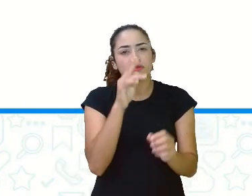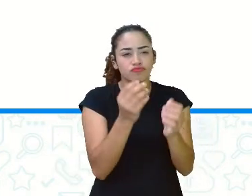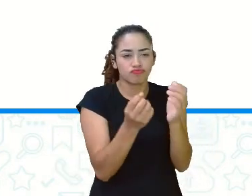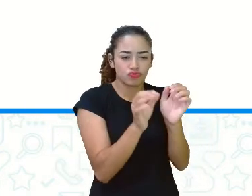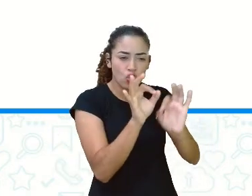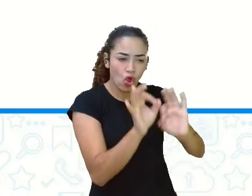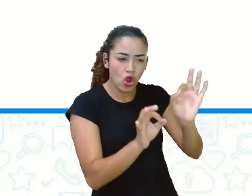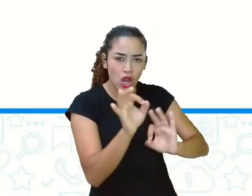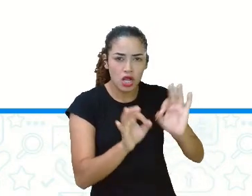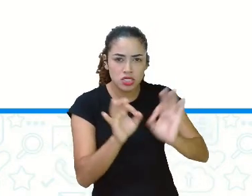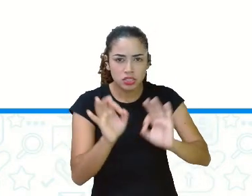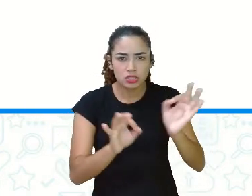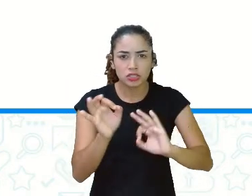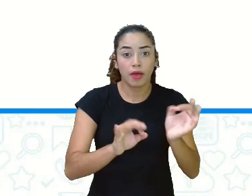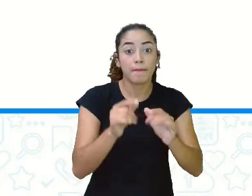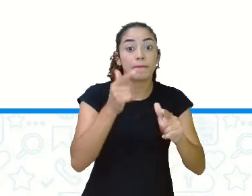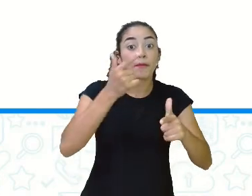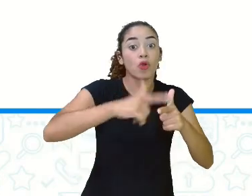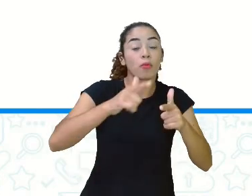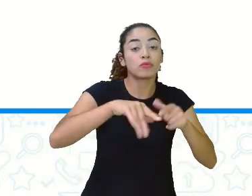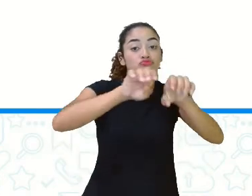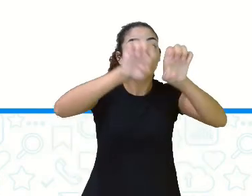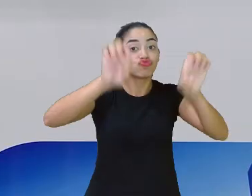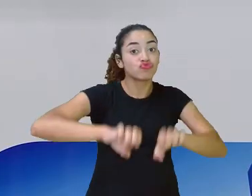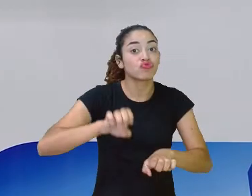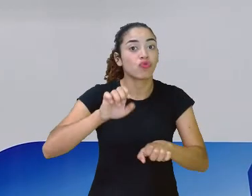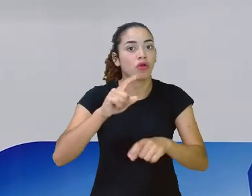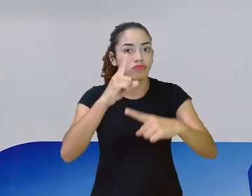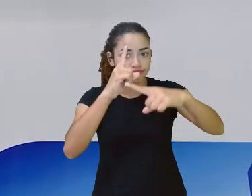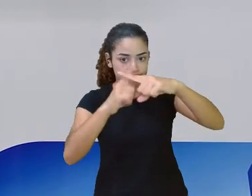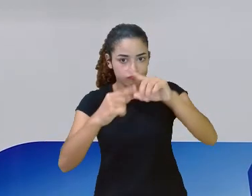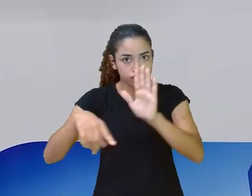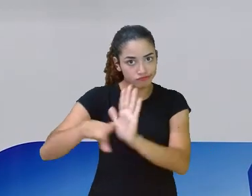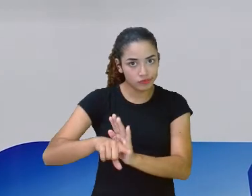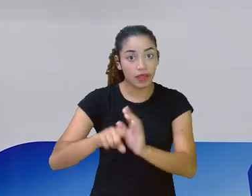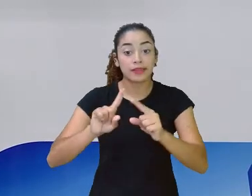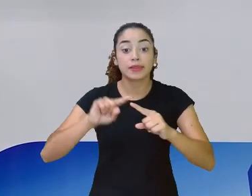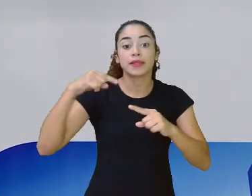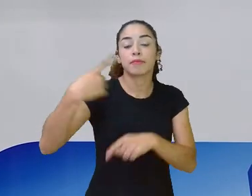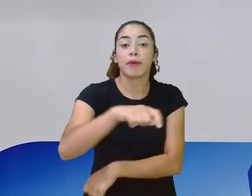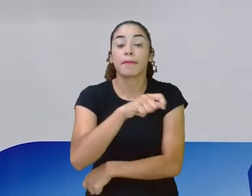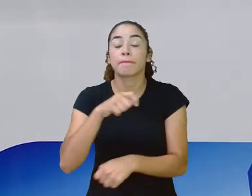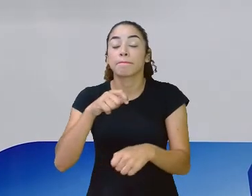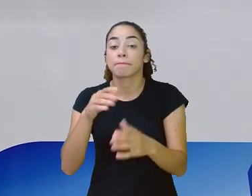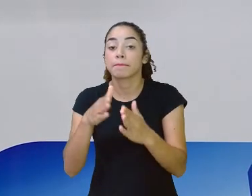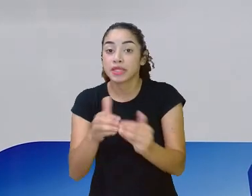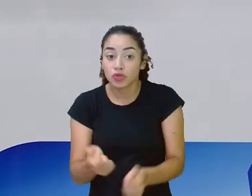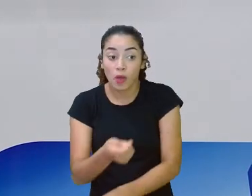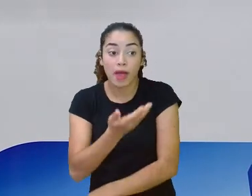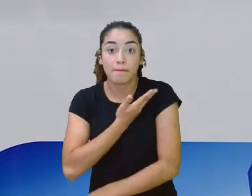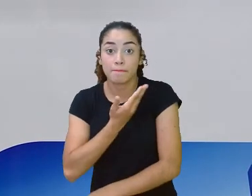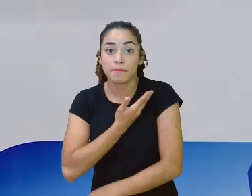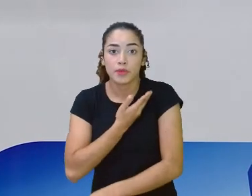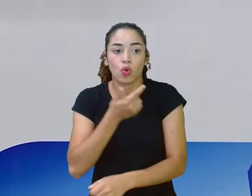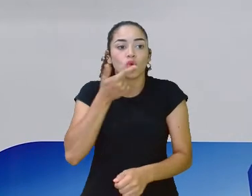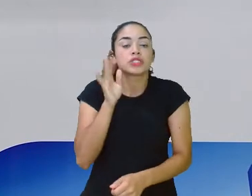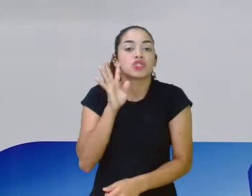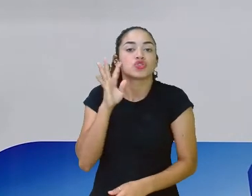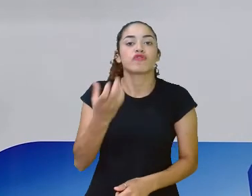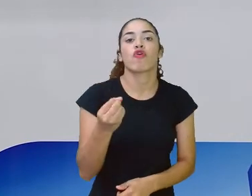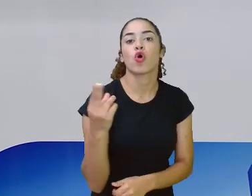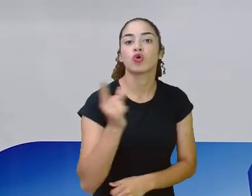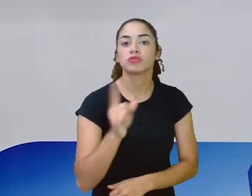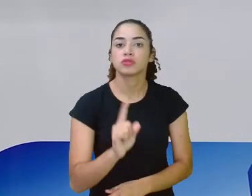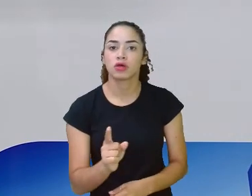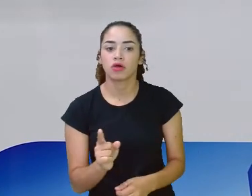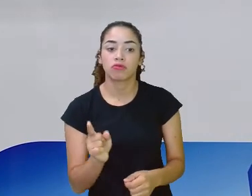estrutura aditiva e peça que seu colega resolva. Olha que legal. Vocês vão criar um problema, tá? Envolvendo aí